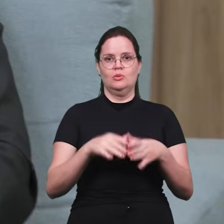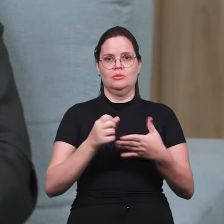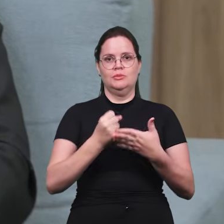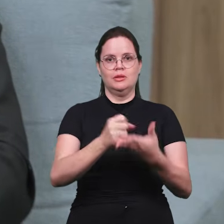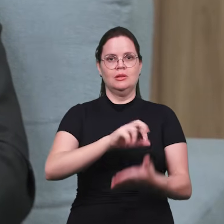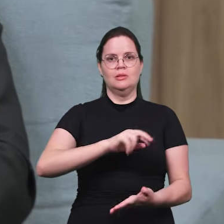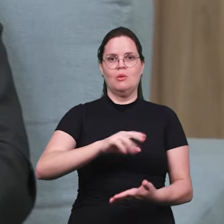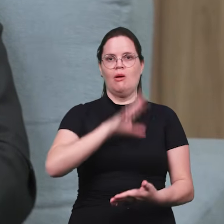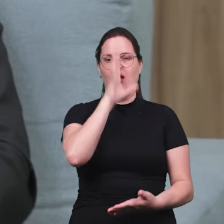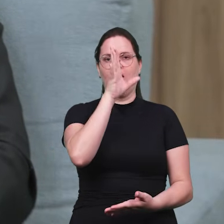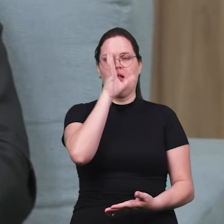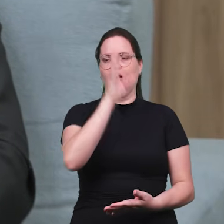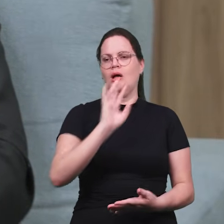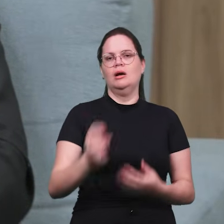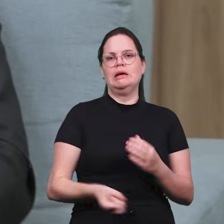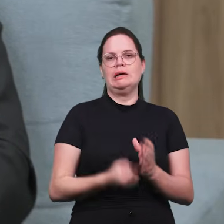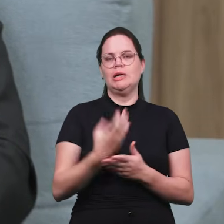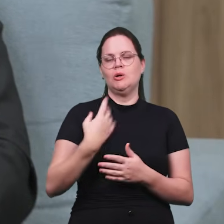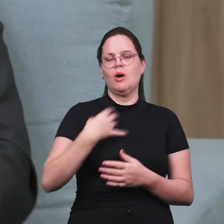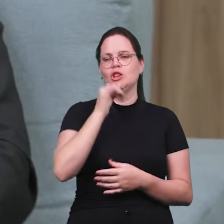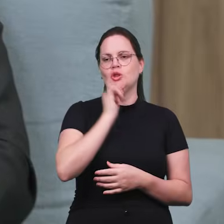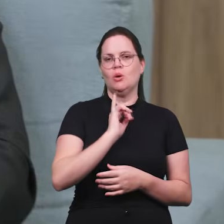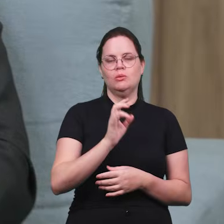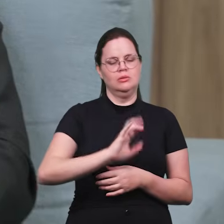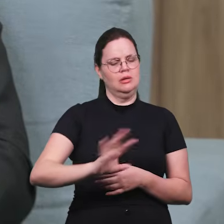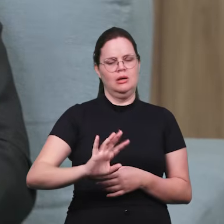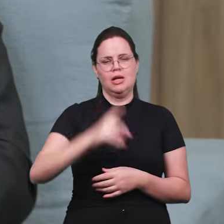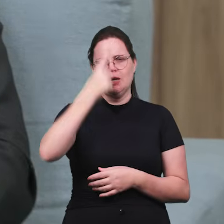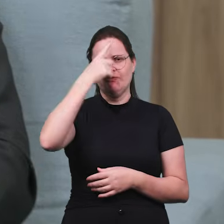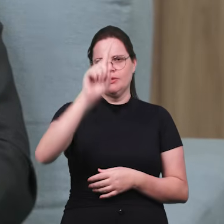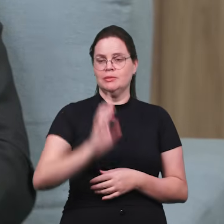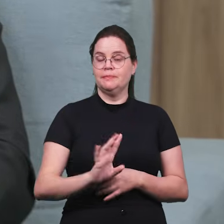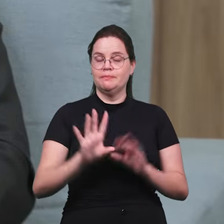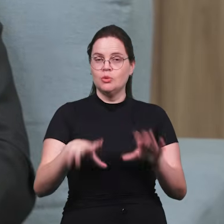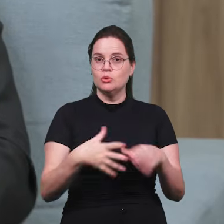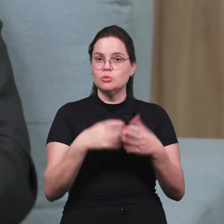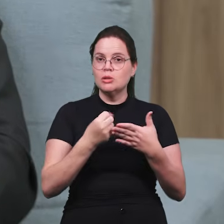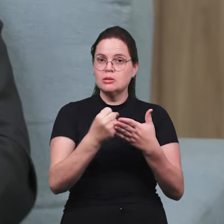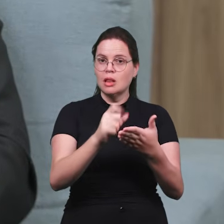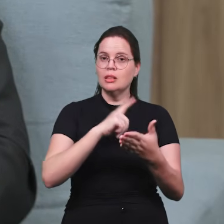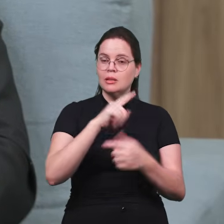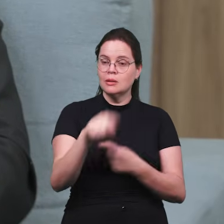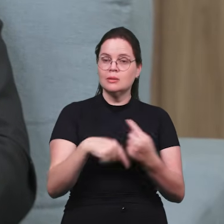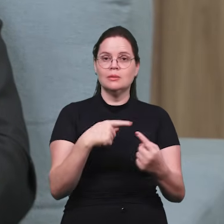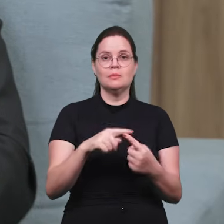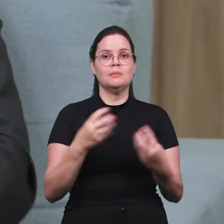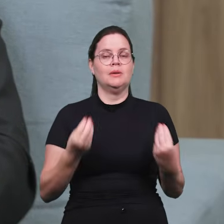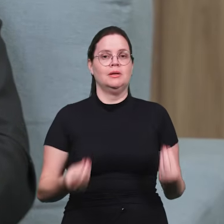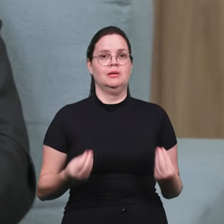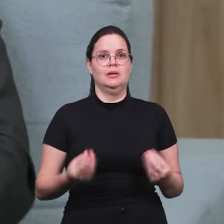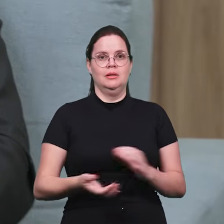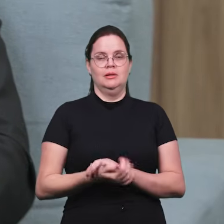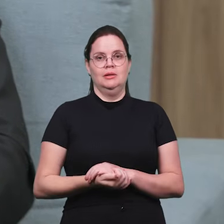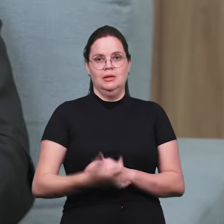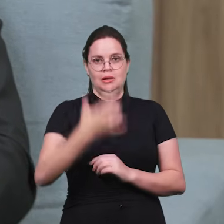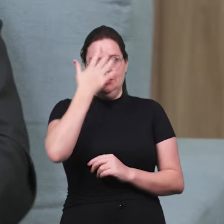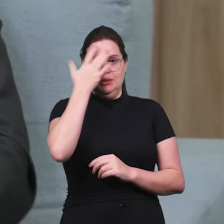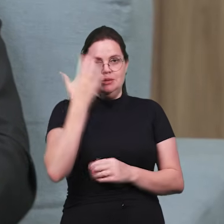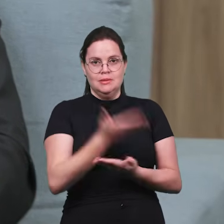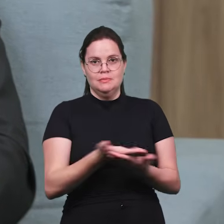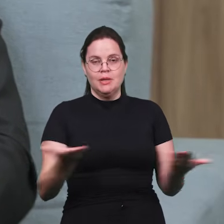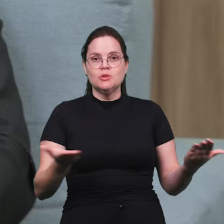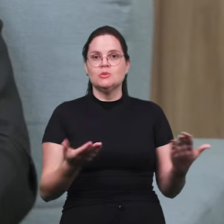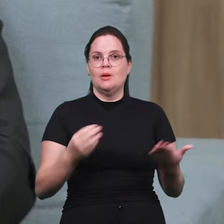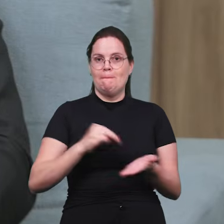Não é aleatório, né? Ah, isso aí foi criado, se alguém inventou, não. Os grupos de assistência é para que o membro ou